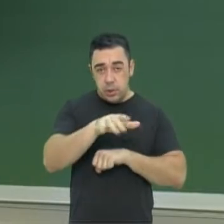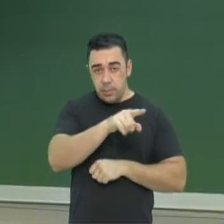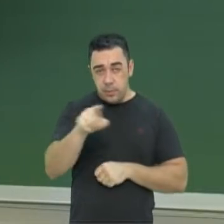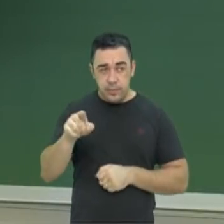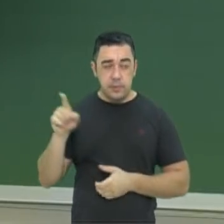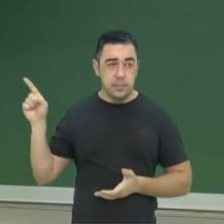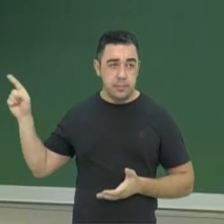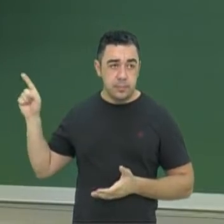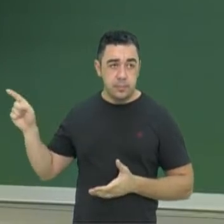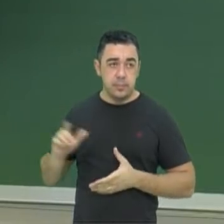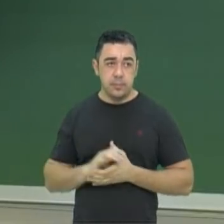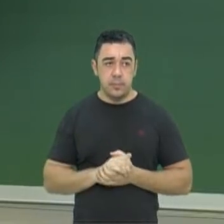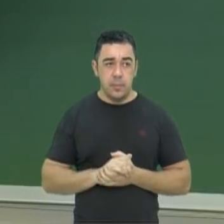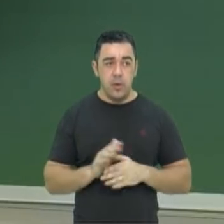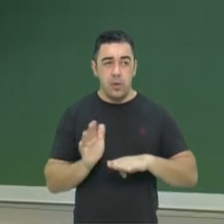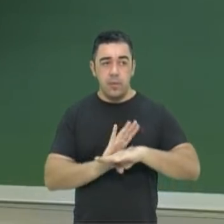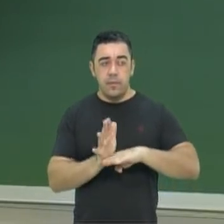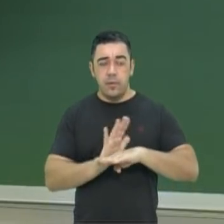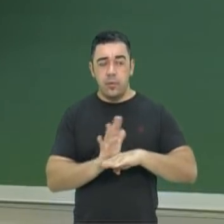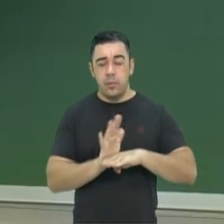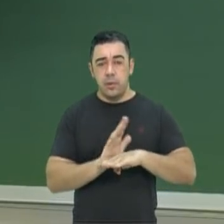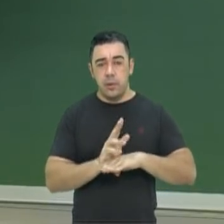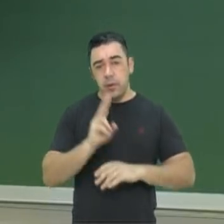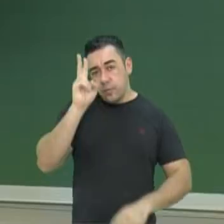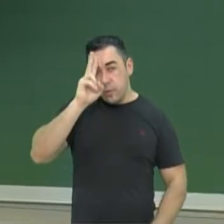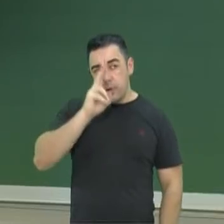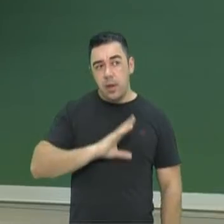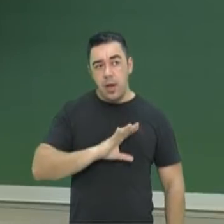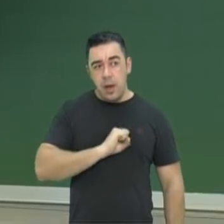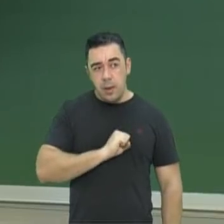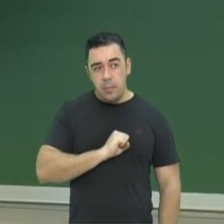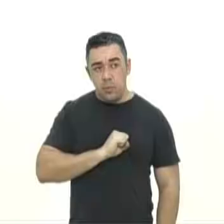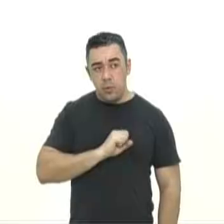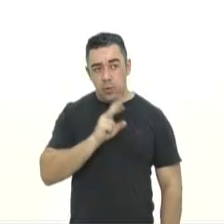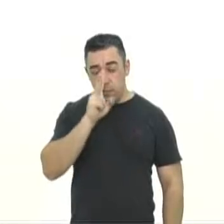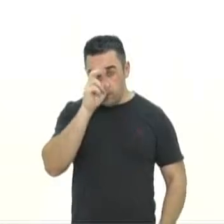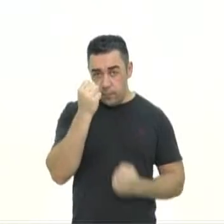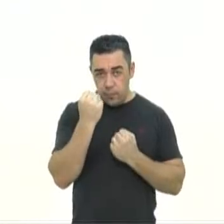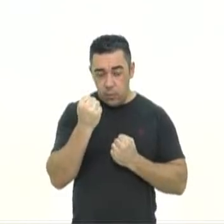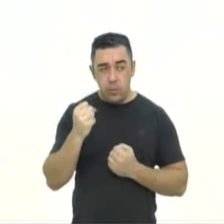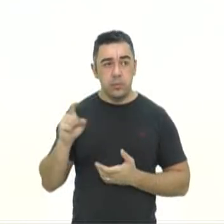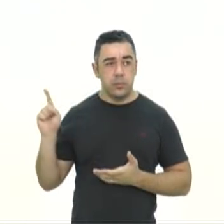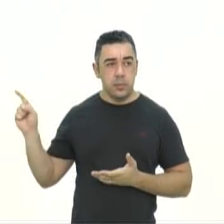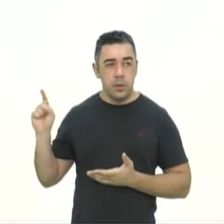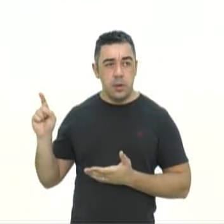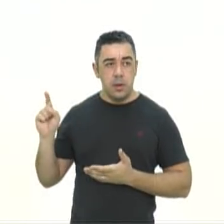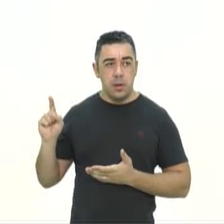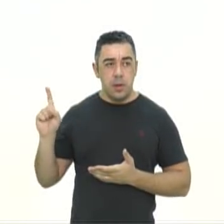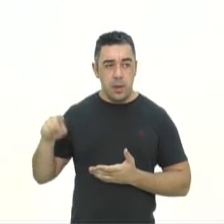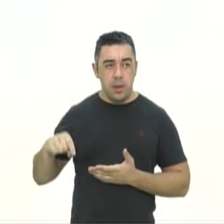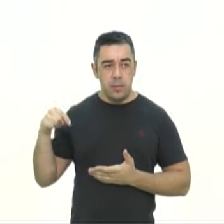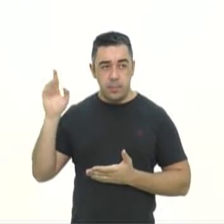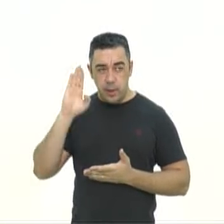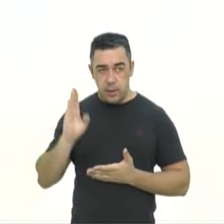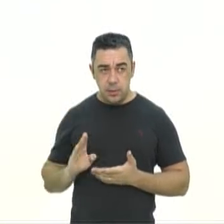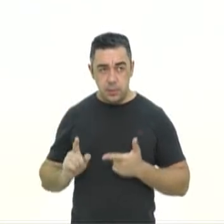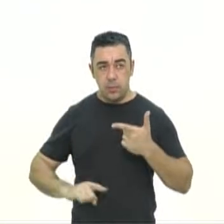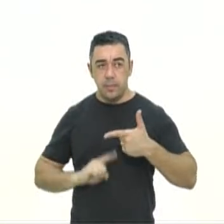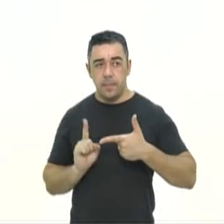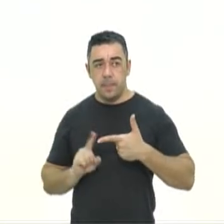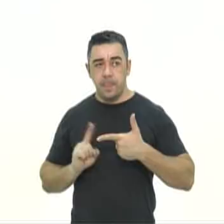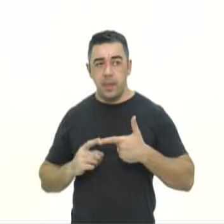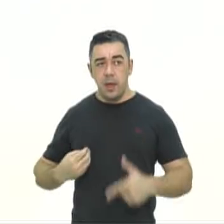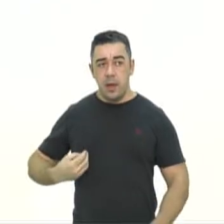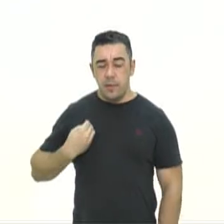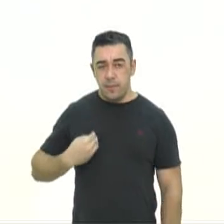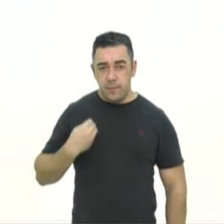como dica, um filme chamado Uma História de Amor e Fúria, que é um filme brasileiro, é uma animação, na verdade, e depois A